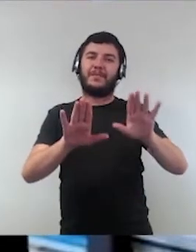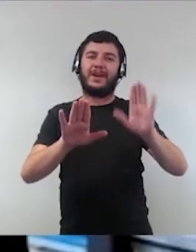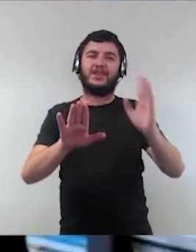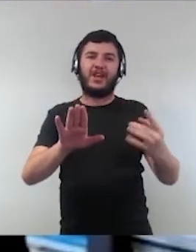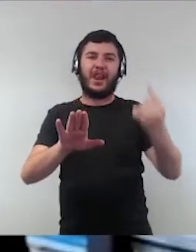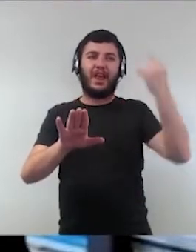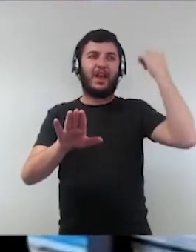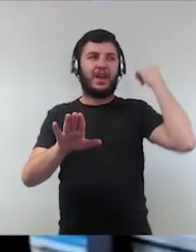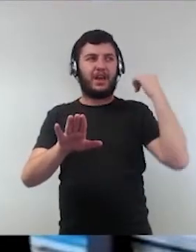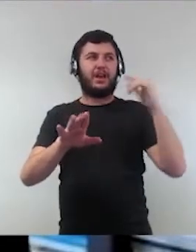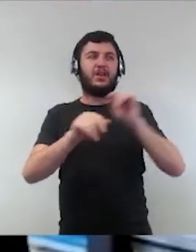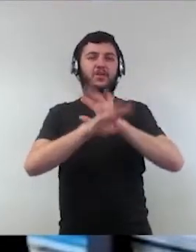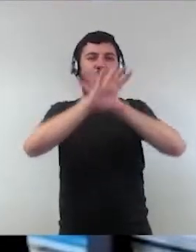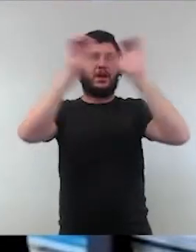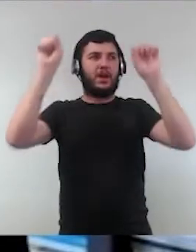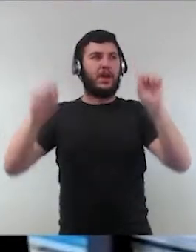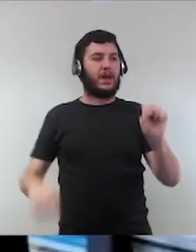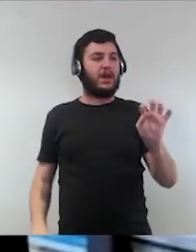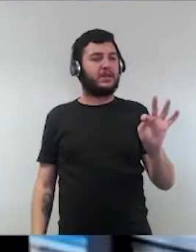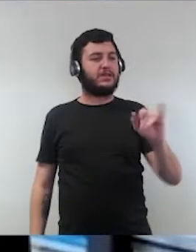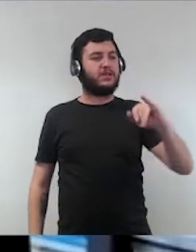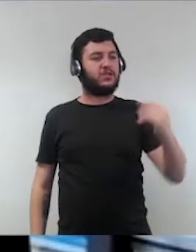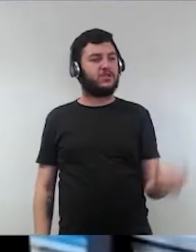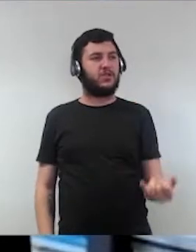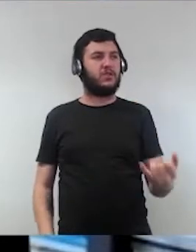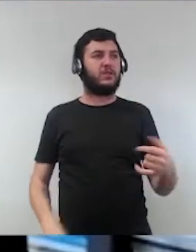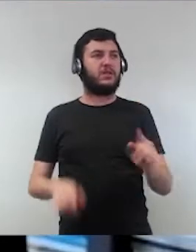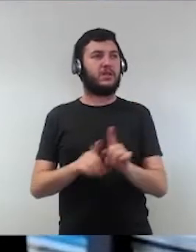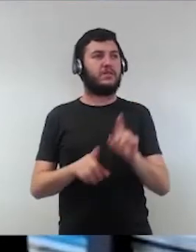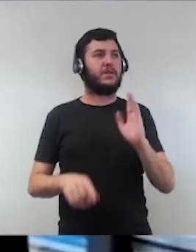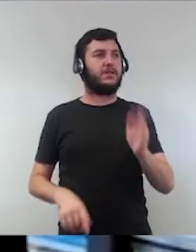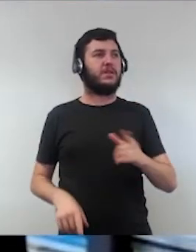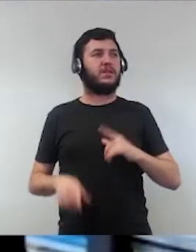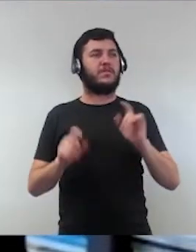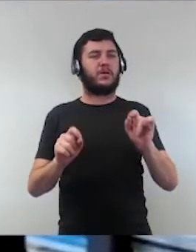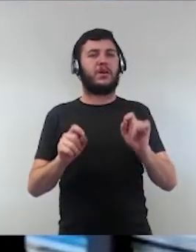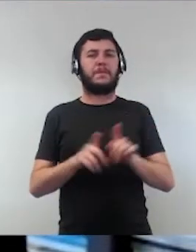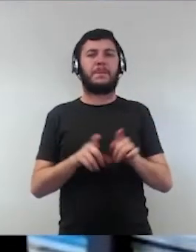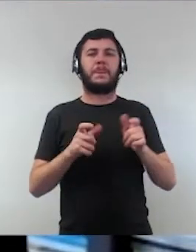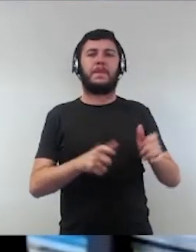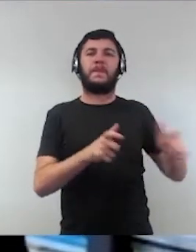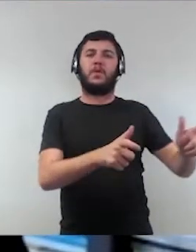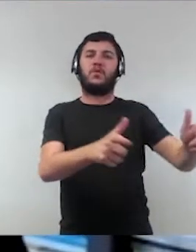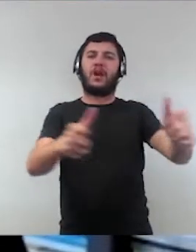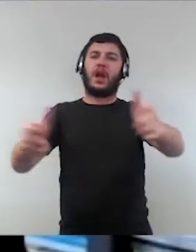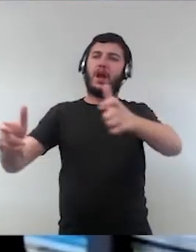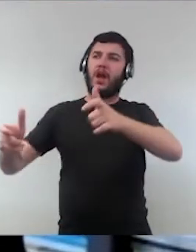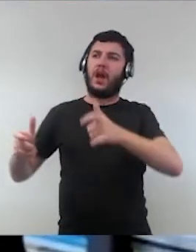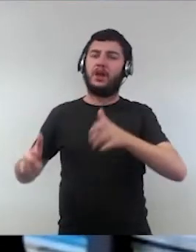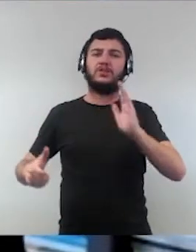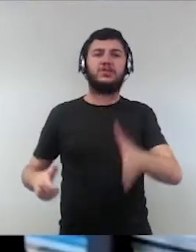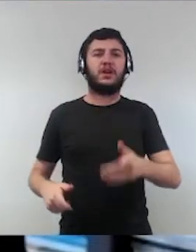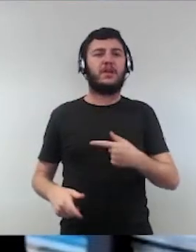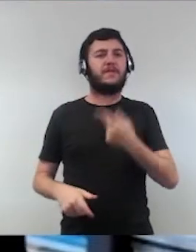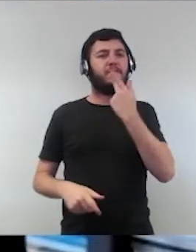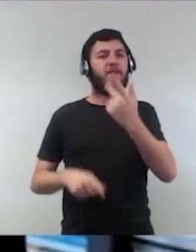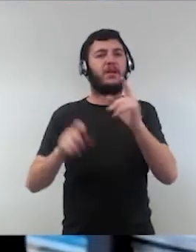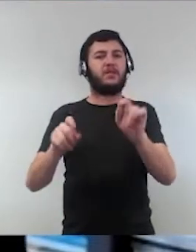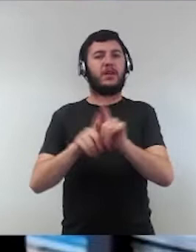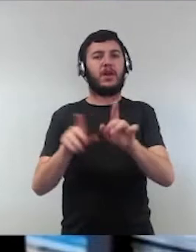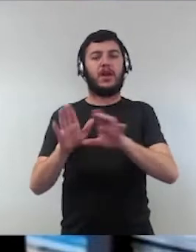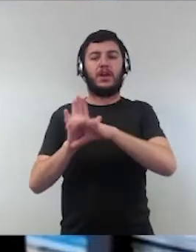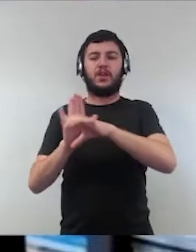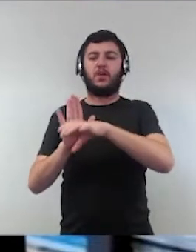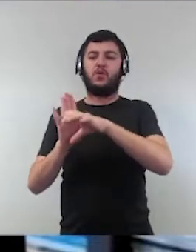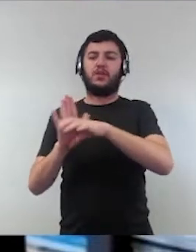Rosado, o ministro Salomão, vários julgados nos quais se faz alusão a esse novo conceito